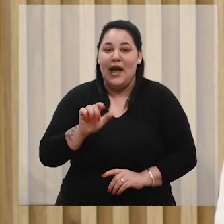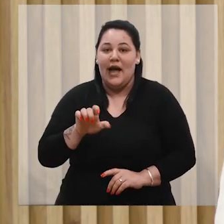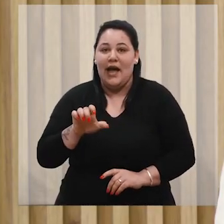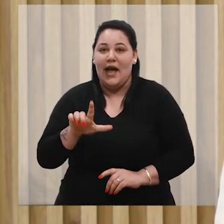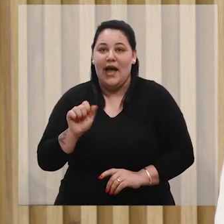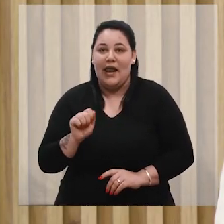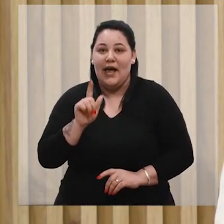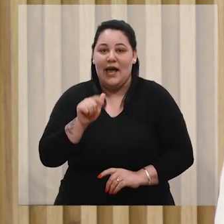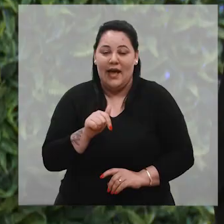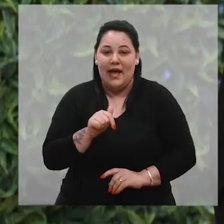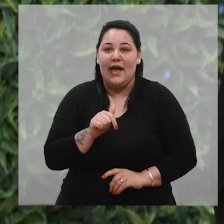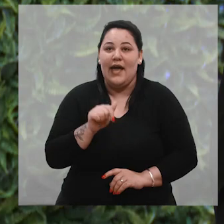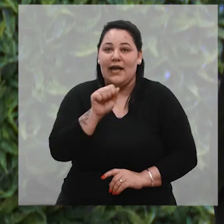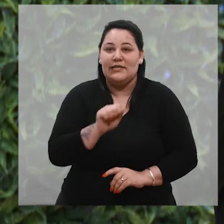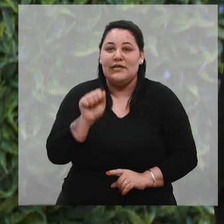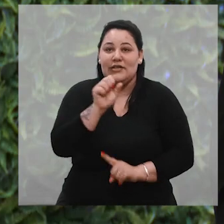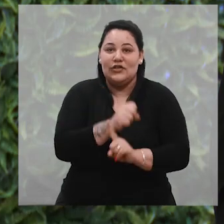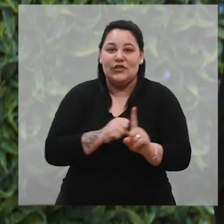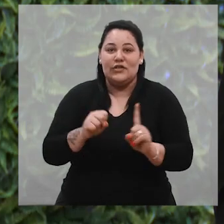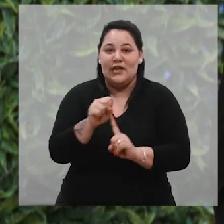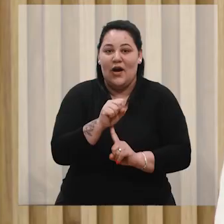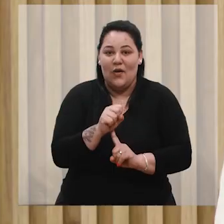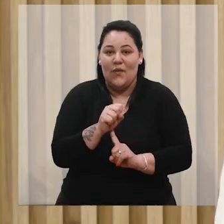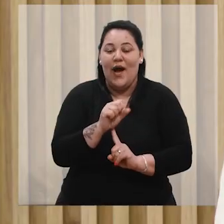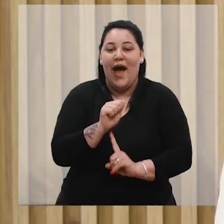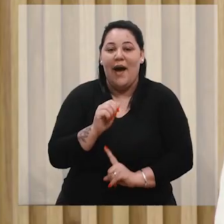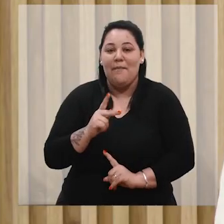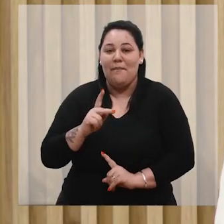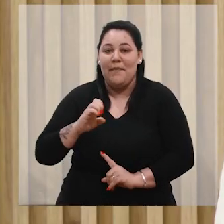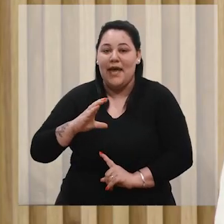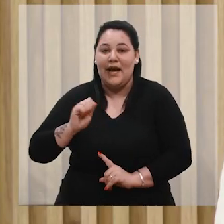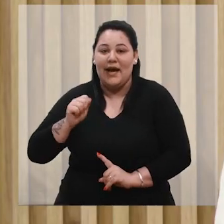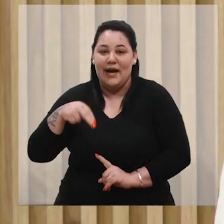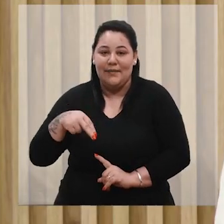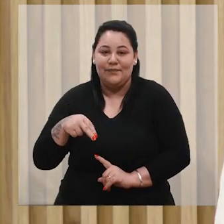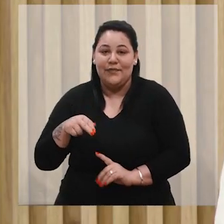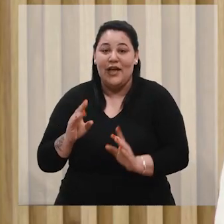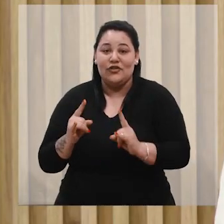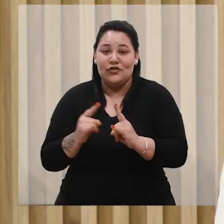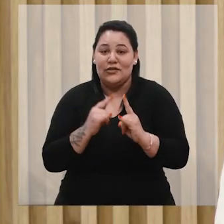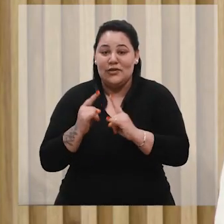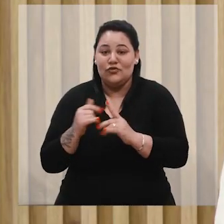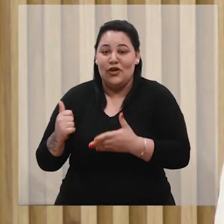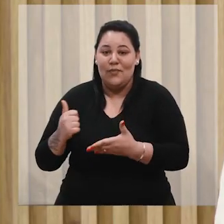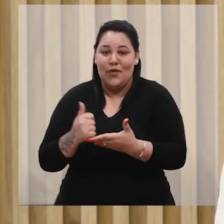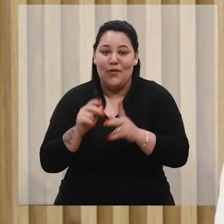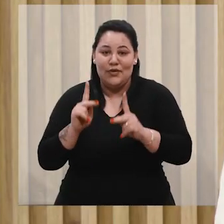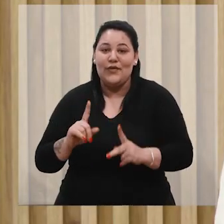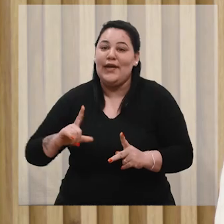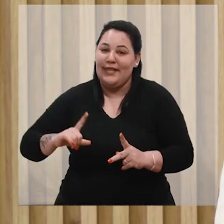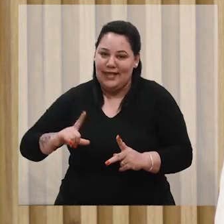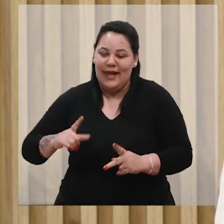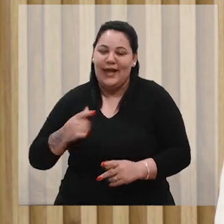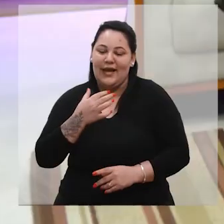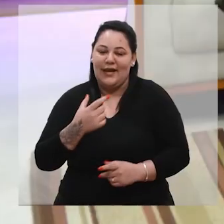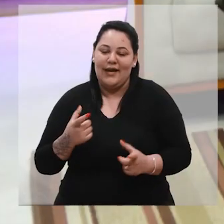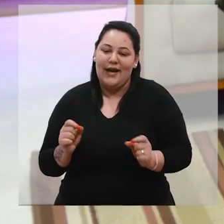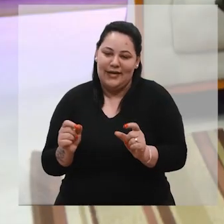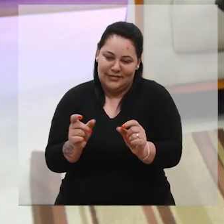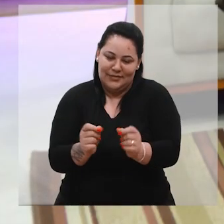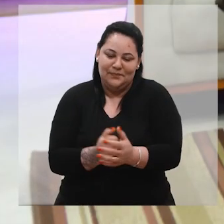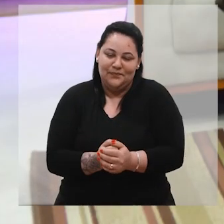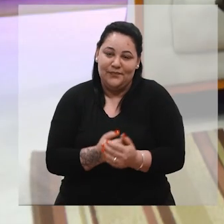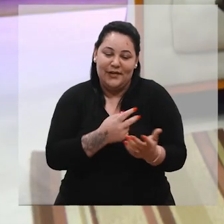que é assistente social da APECAM, que é a Associação de Apoio a Pessoas com Câncer. Vitória, vou começar perguntando por você, que está aqui do